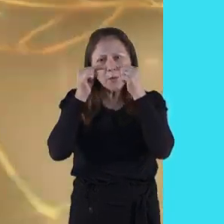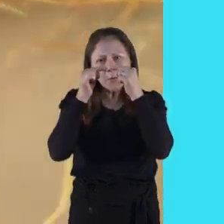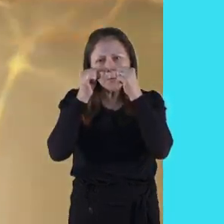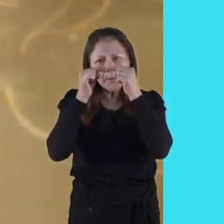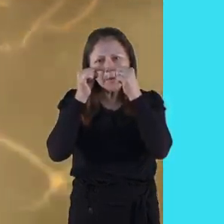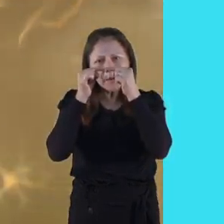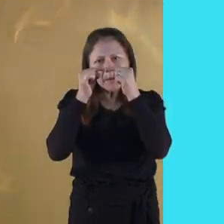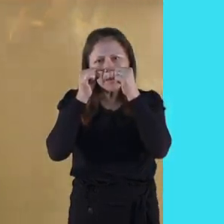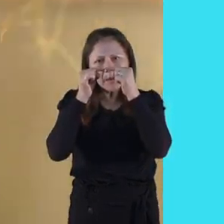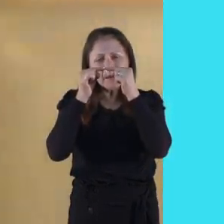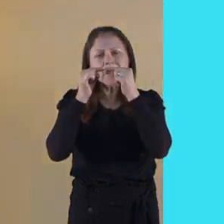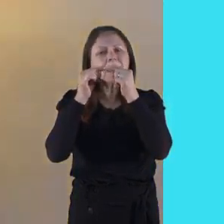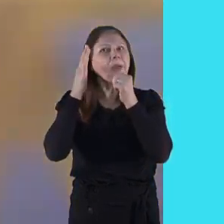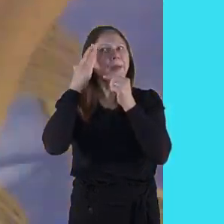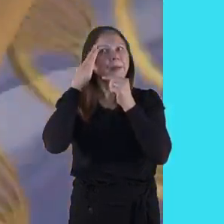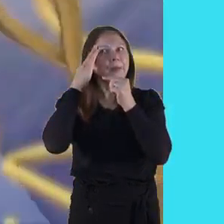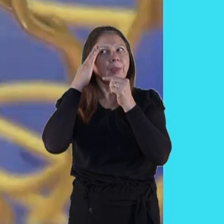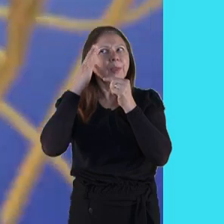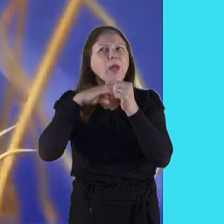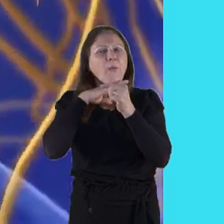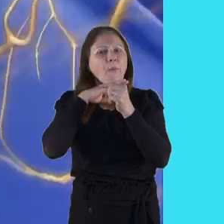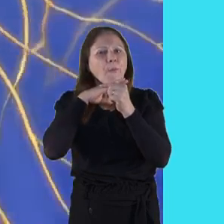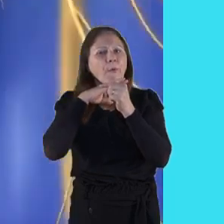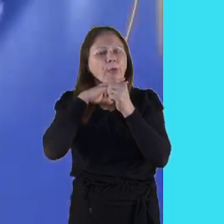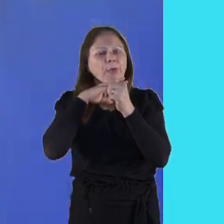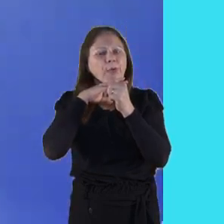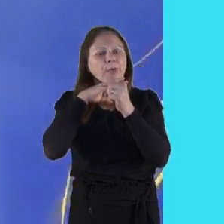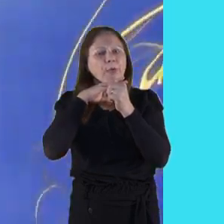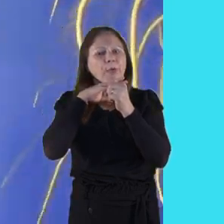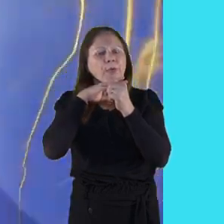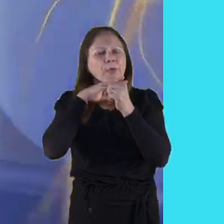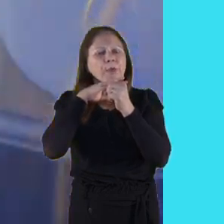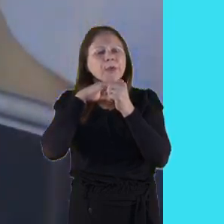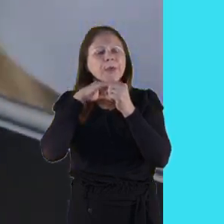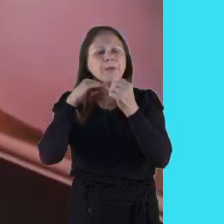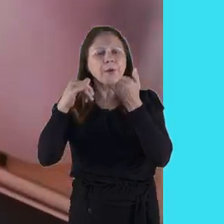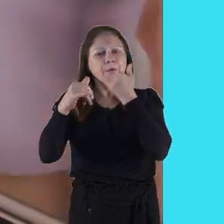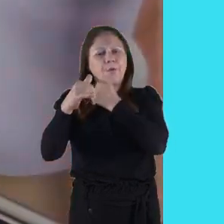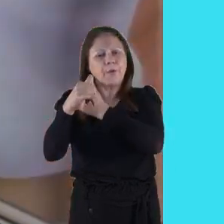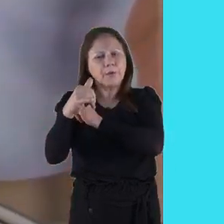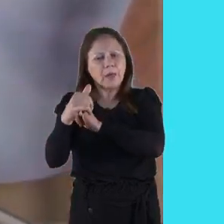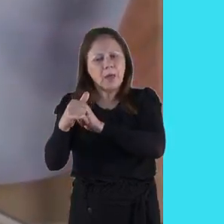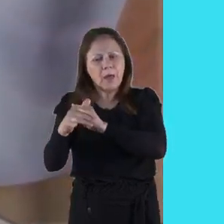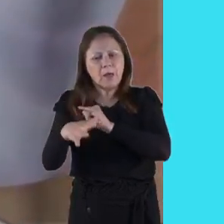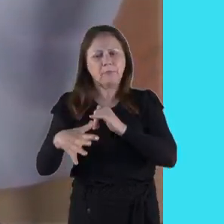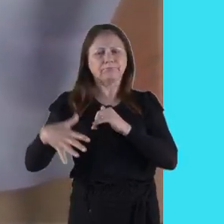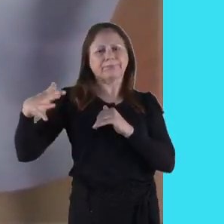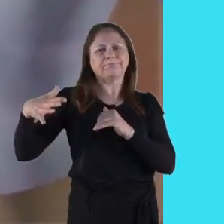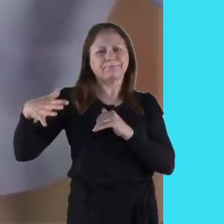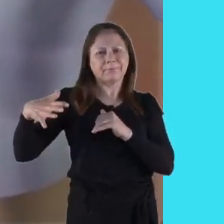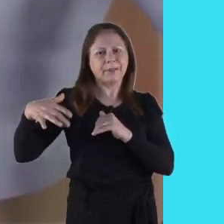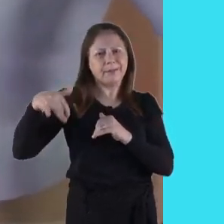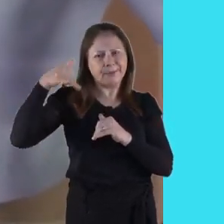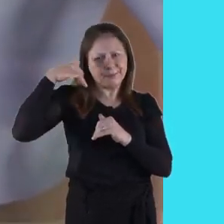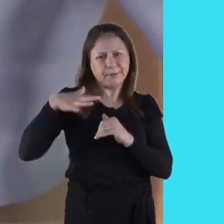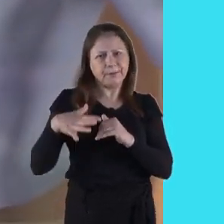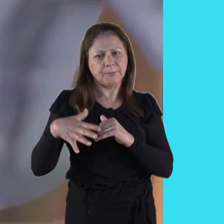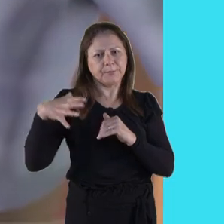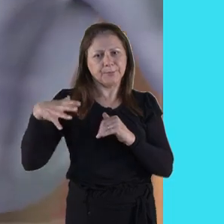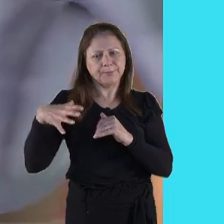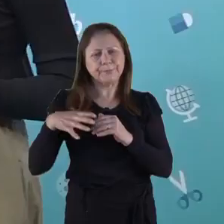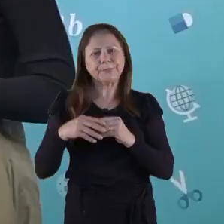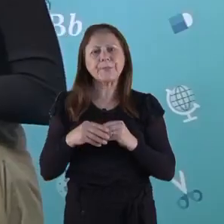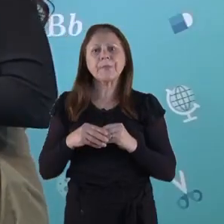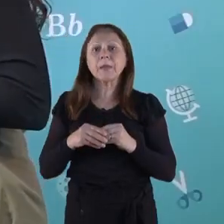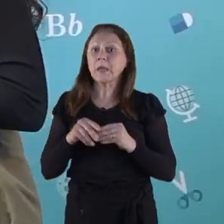essa informação e levam a informação, vão entender que isso não está legal, vai voltar com informação para os nervos, que vai fazer minha mão sair imediatamente dali da